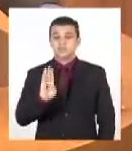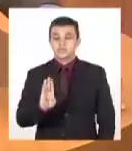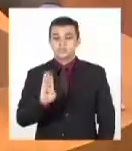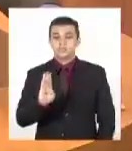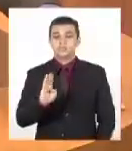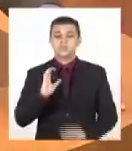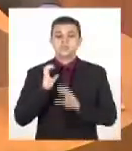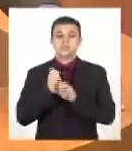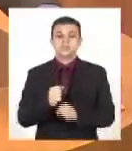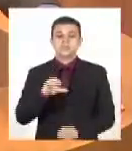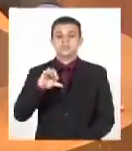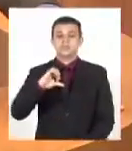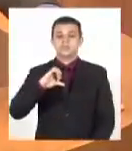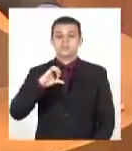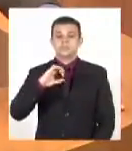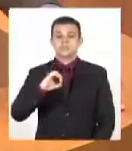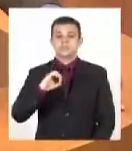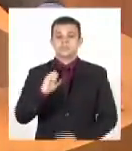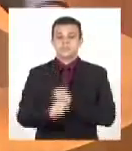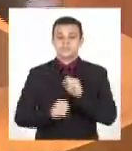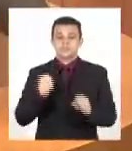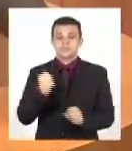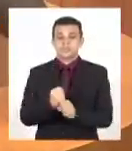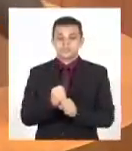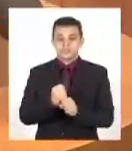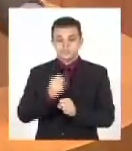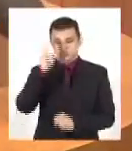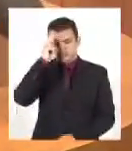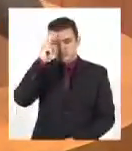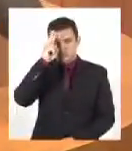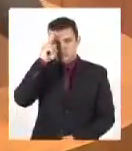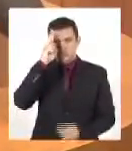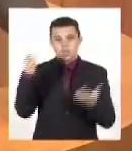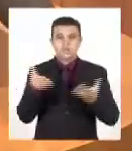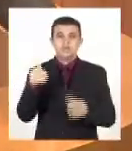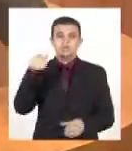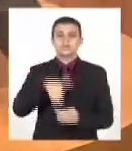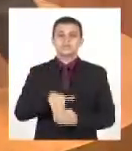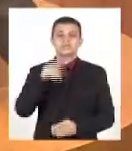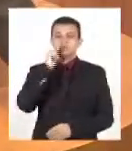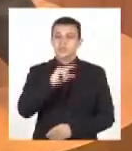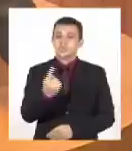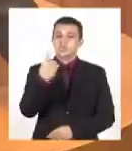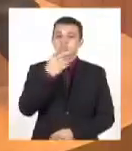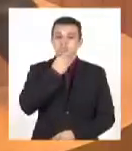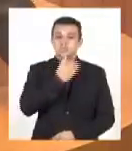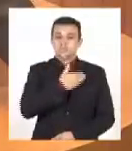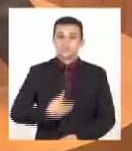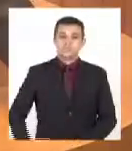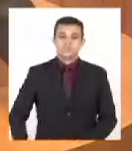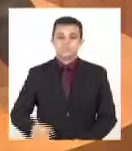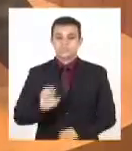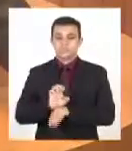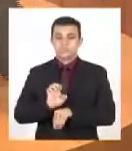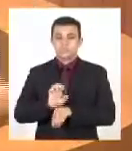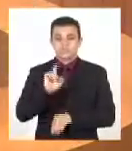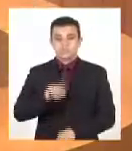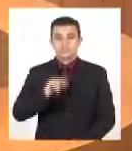pela primeira vez elegeu um governador de Estado no nosso Brasil. E é muito importante que Flávio